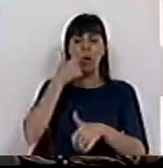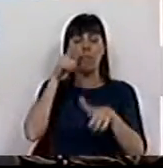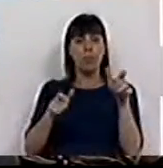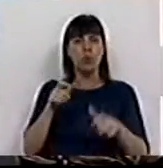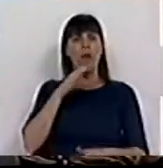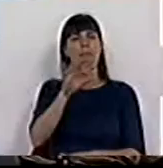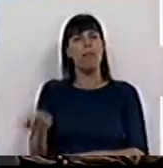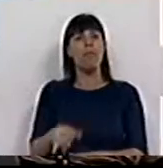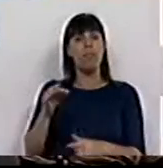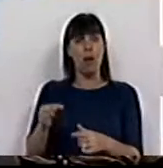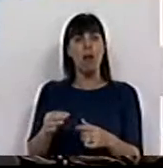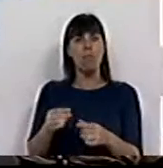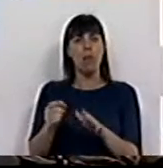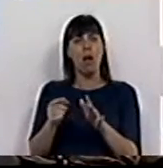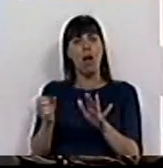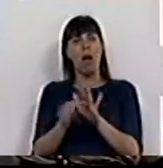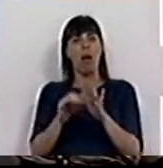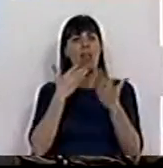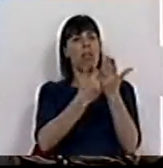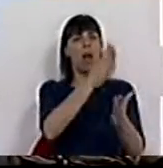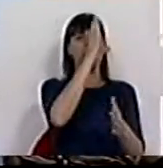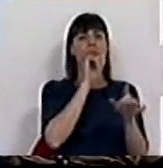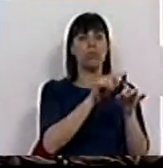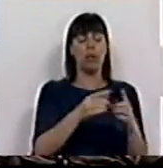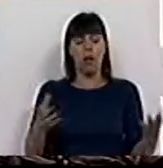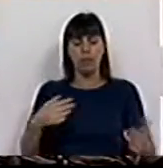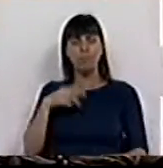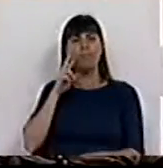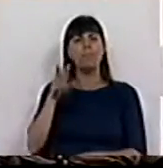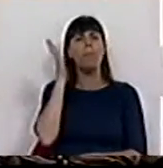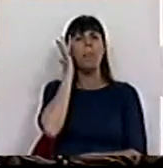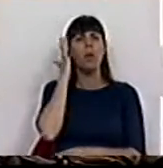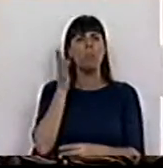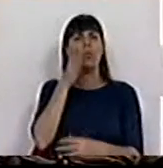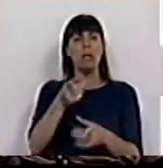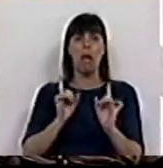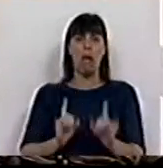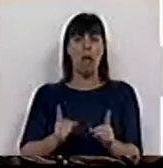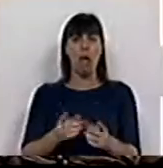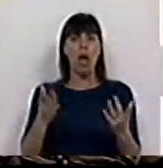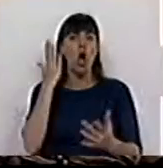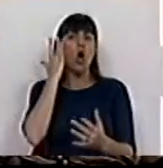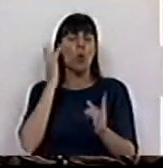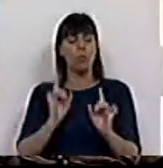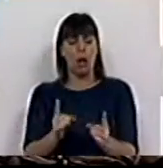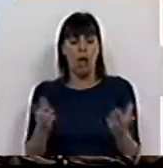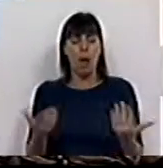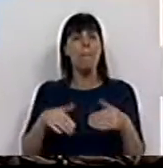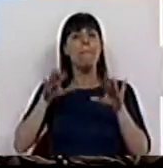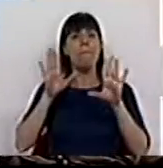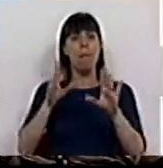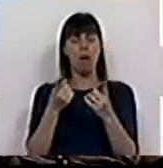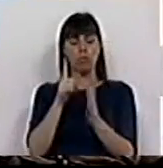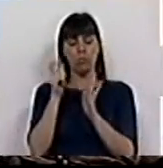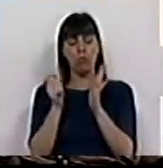trabalhadores e famílias a ser o mielheiro do Estado. Podemos olhar para os números e dizer que são isso mesmo, números. Mas